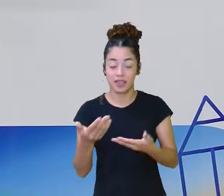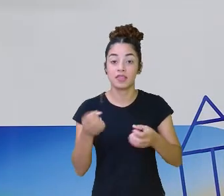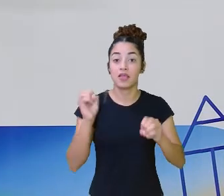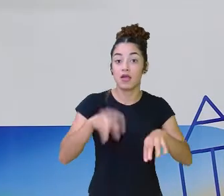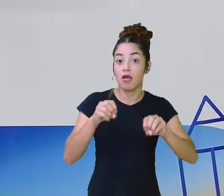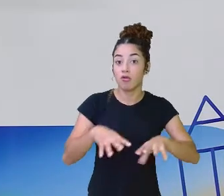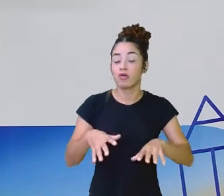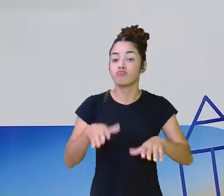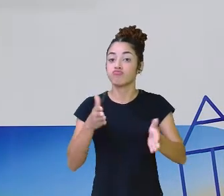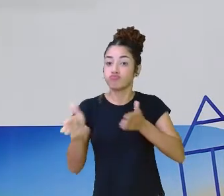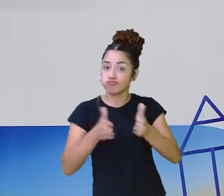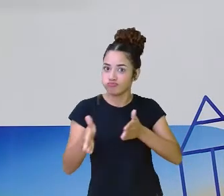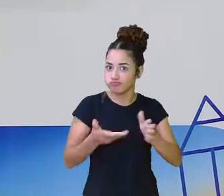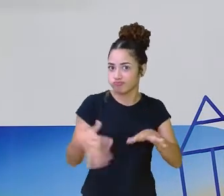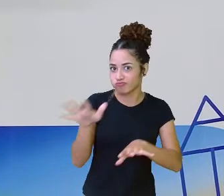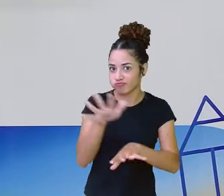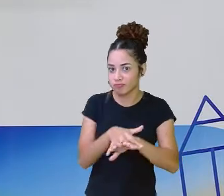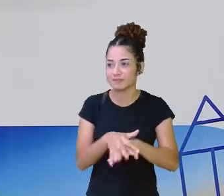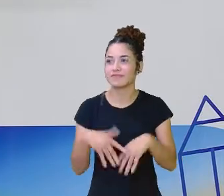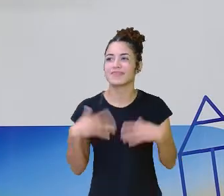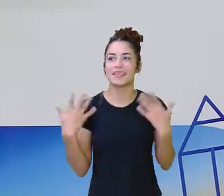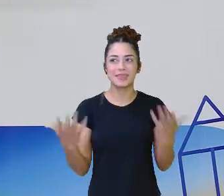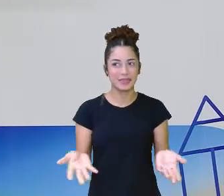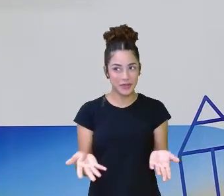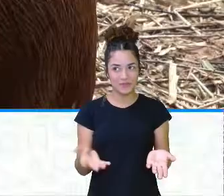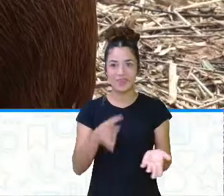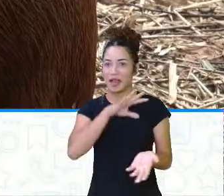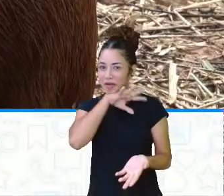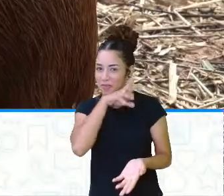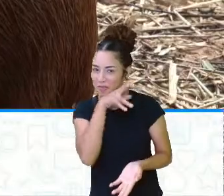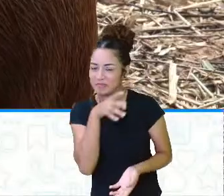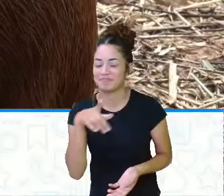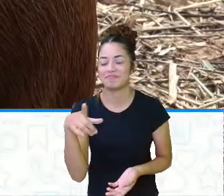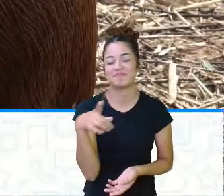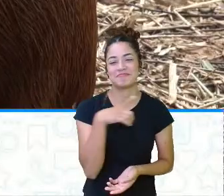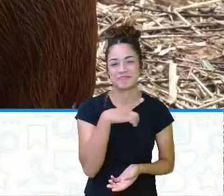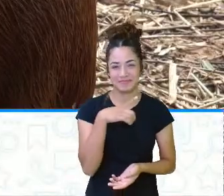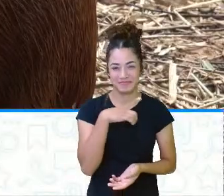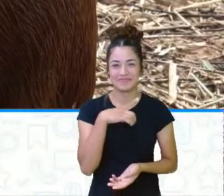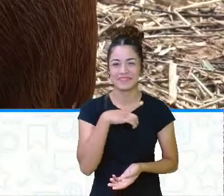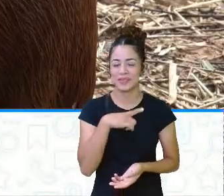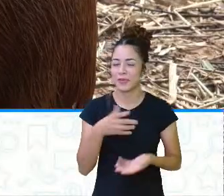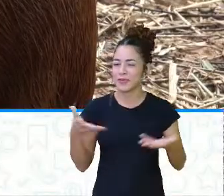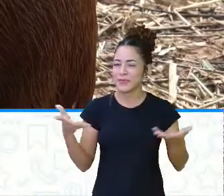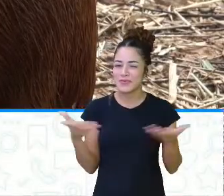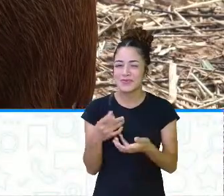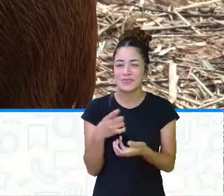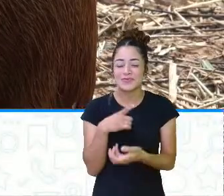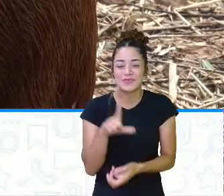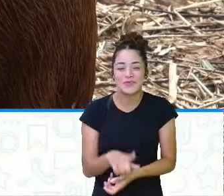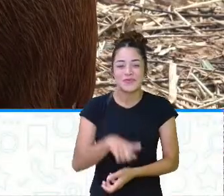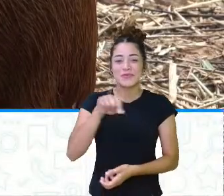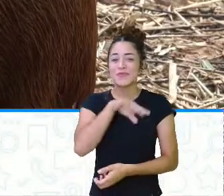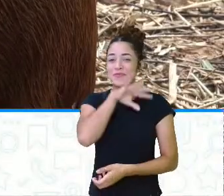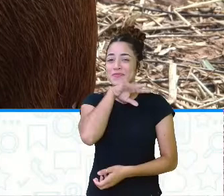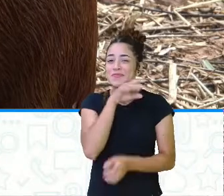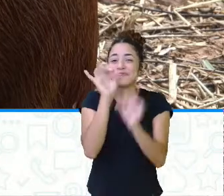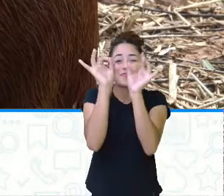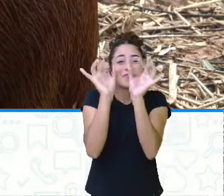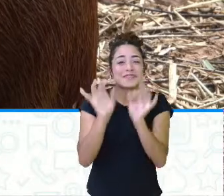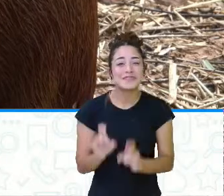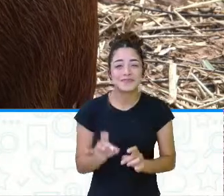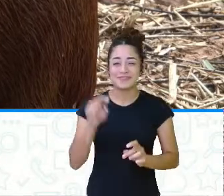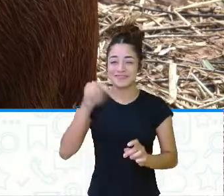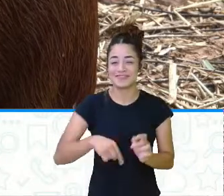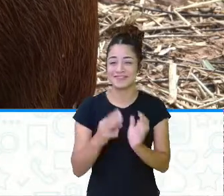não é verdade? Então, bichinhos temos sim, e hoje eu escolhi um bichinho especial para quem é aqui do